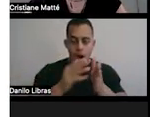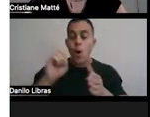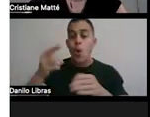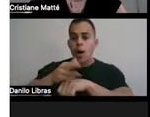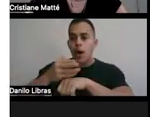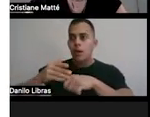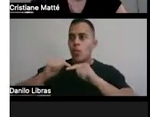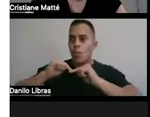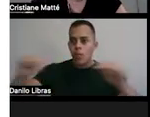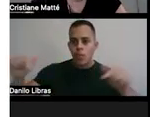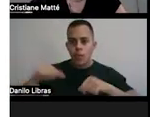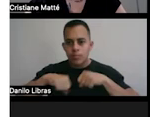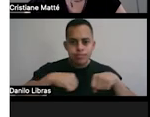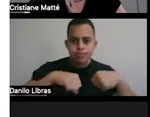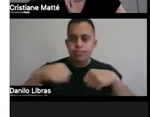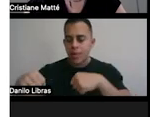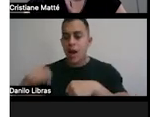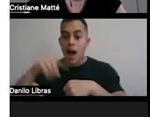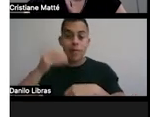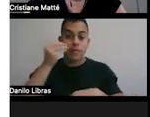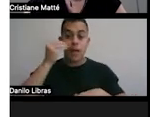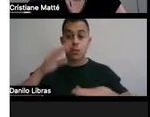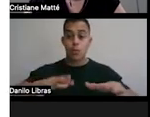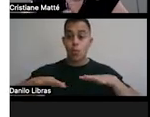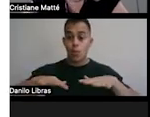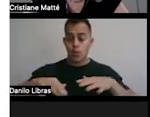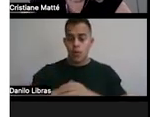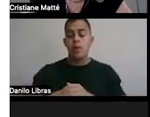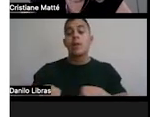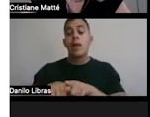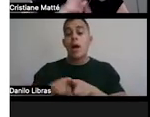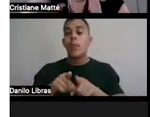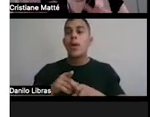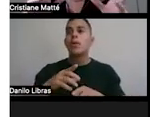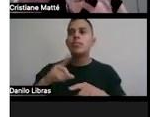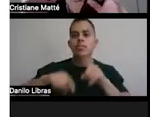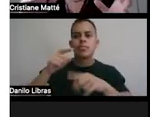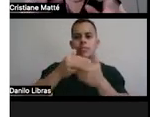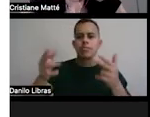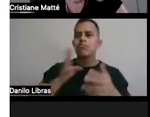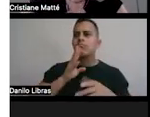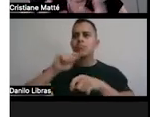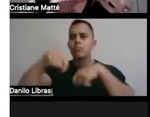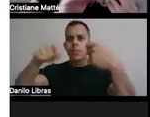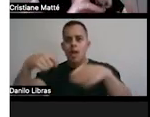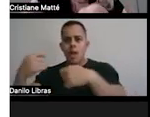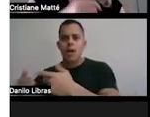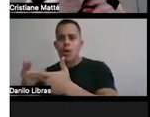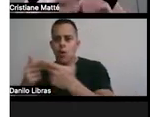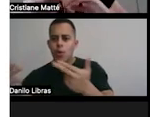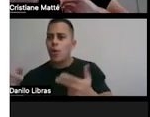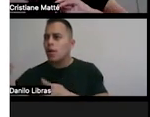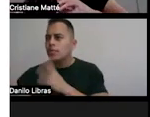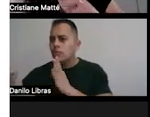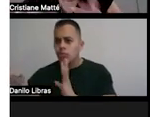ou então o que é um teste motor, na verdade, ou então o reconhecimento de objetos, que ele vai reconhecer e diferenciar objetos que ele já